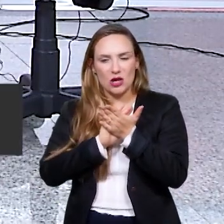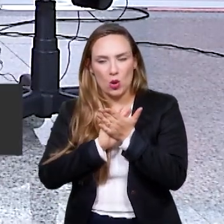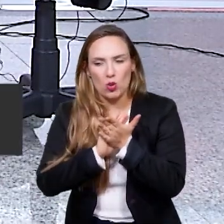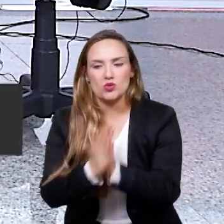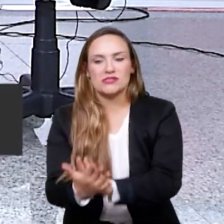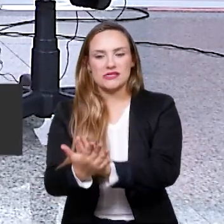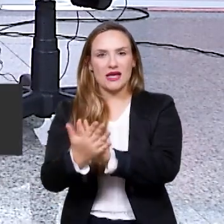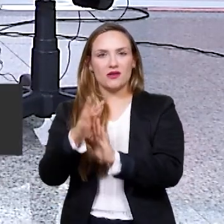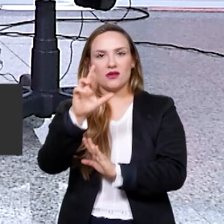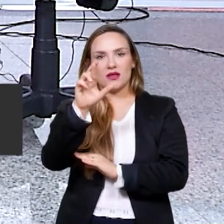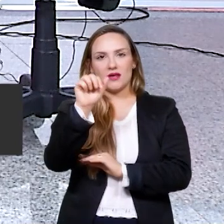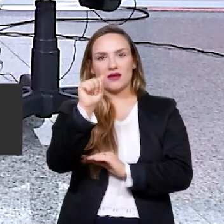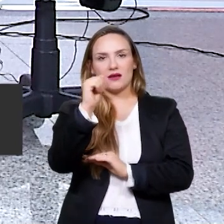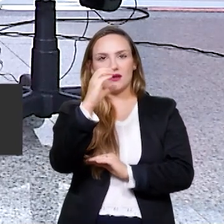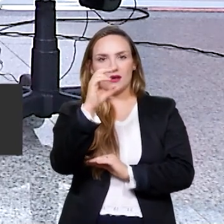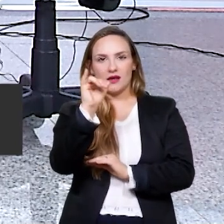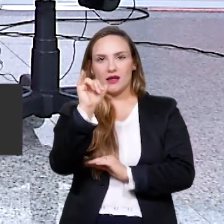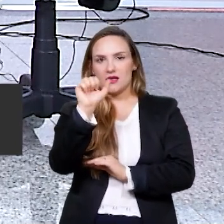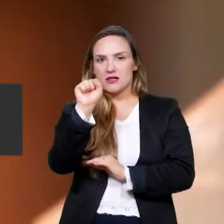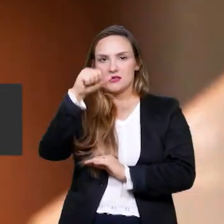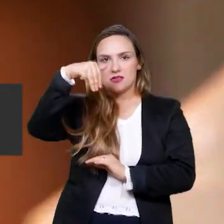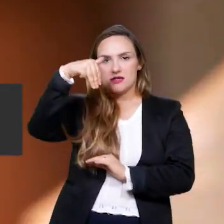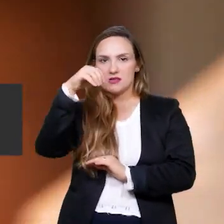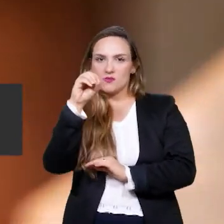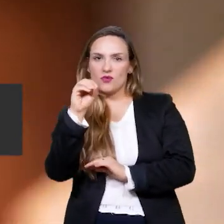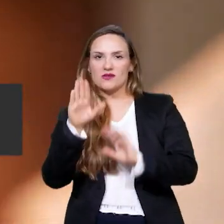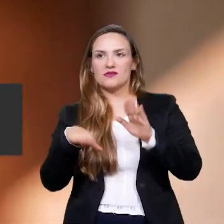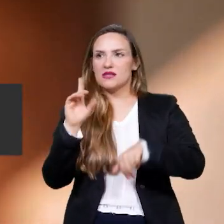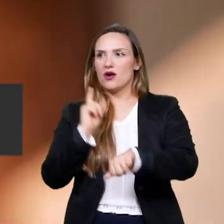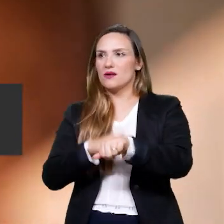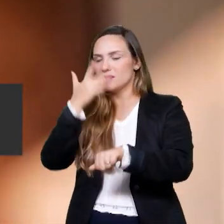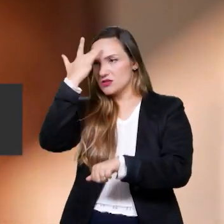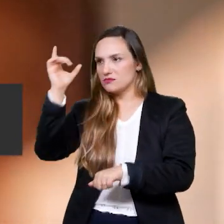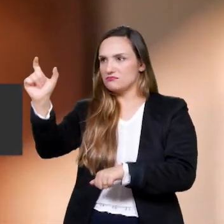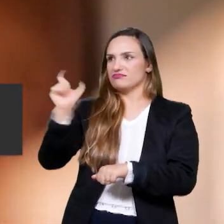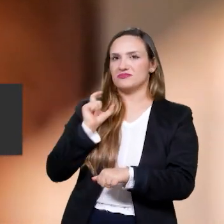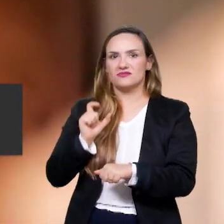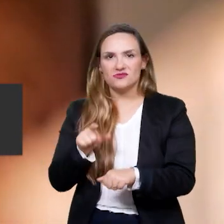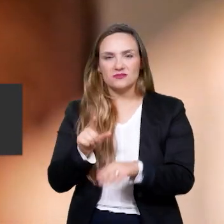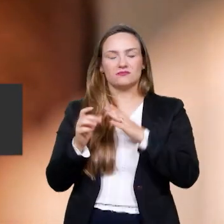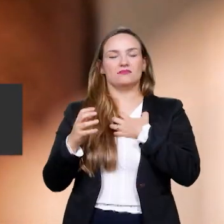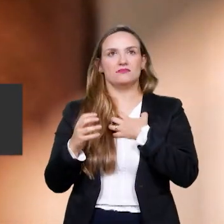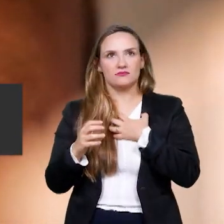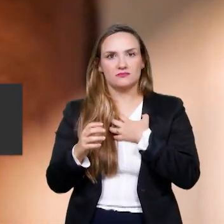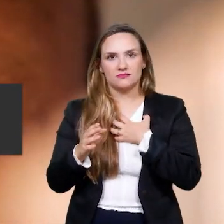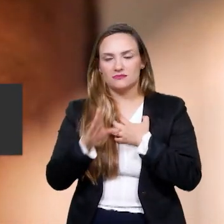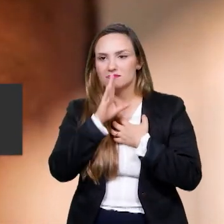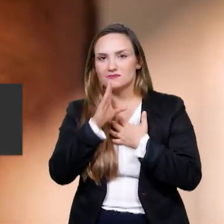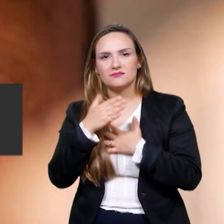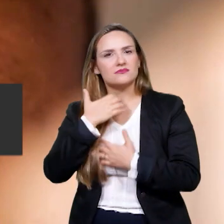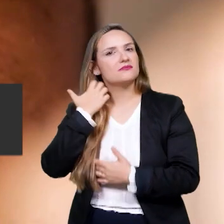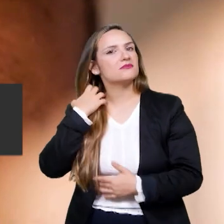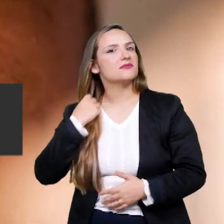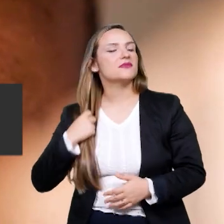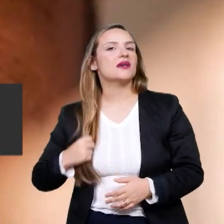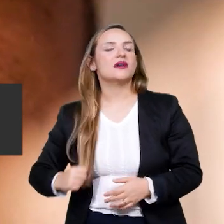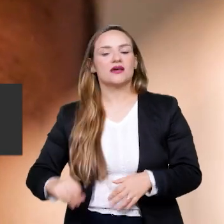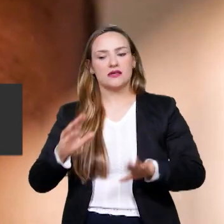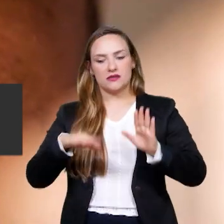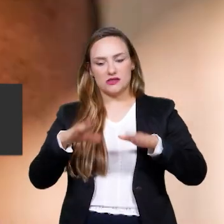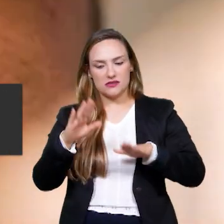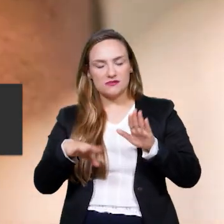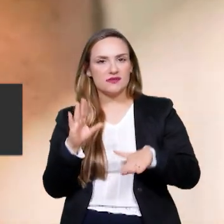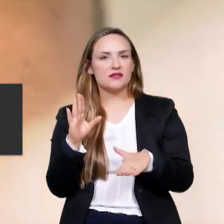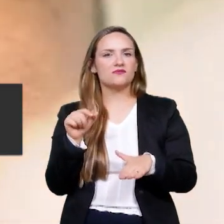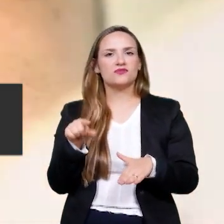tão violento que você se silencia naquele ato. Você não tem, por mais que muitas vezes você tenha um letramento